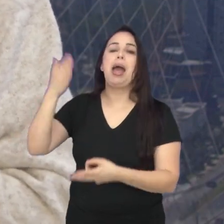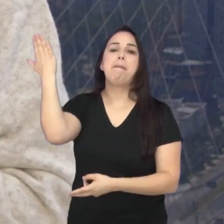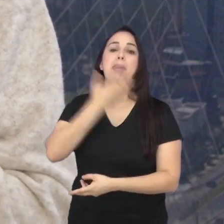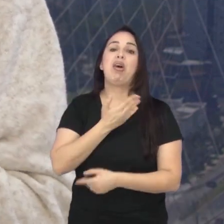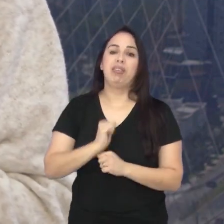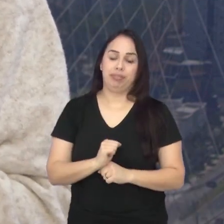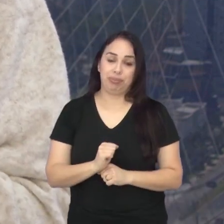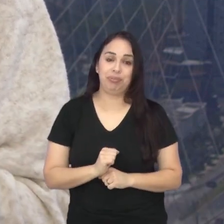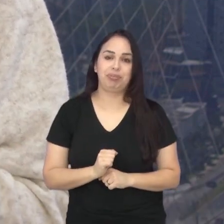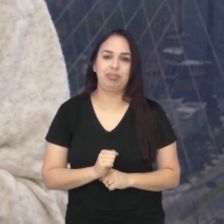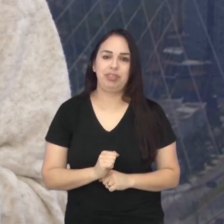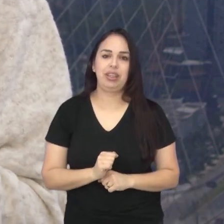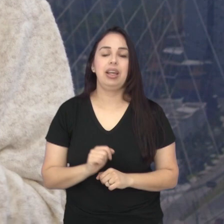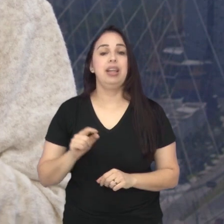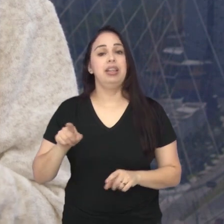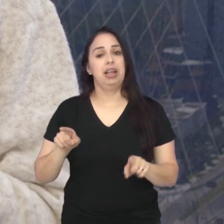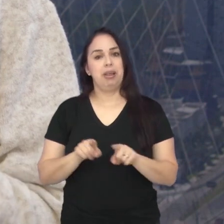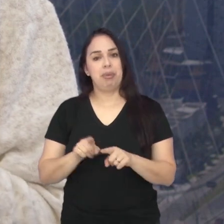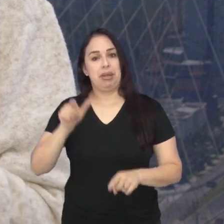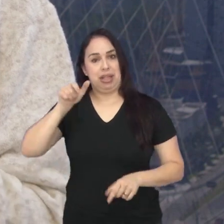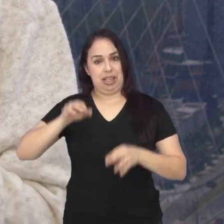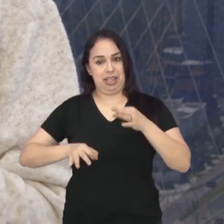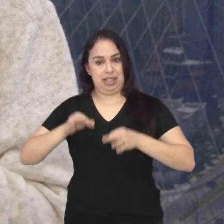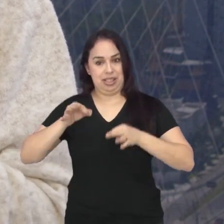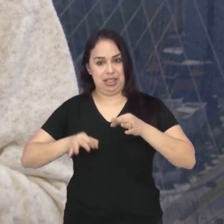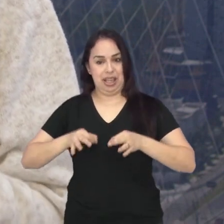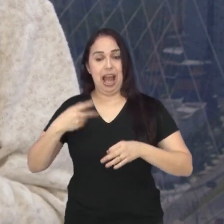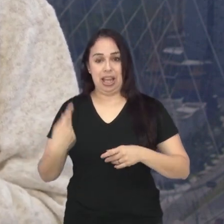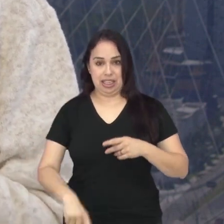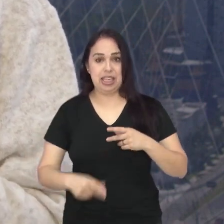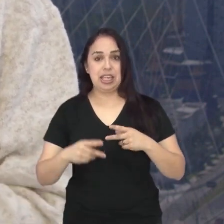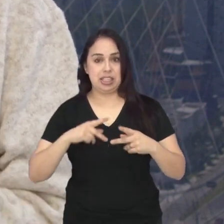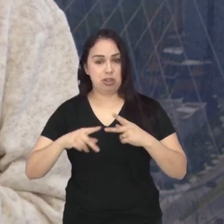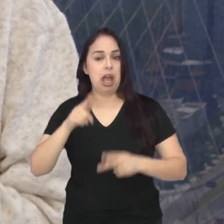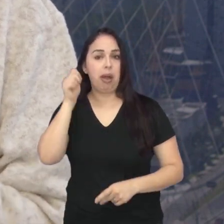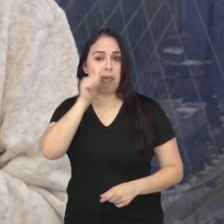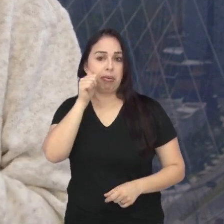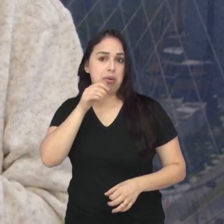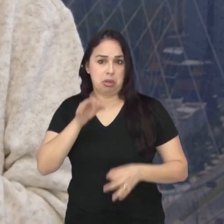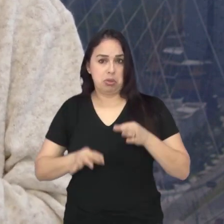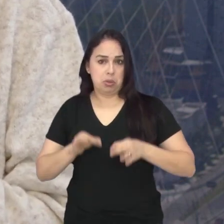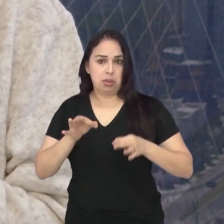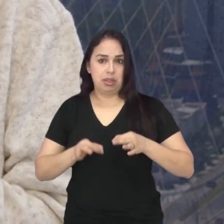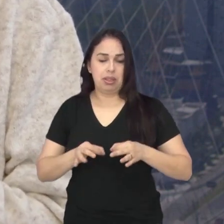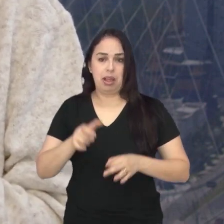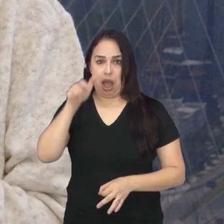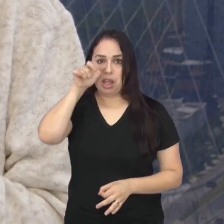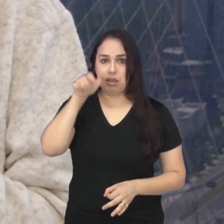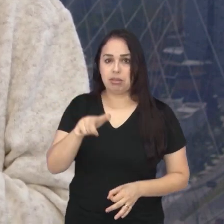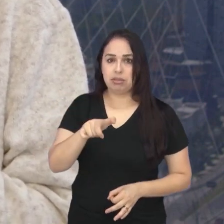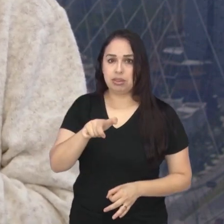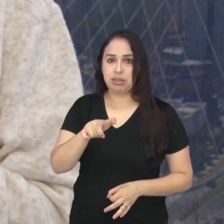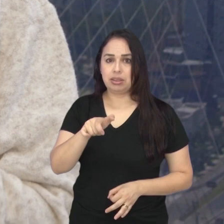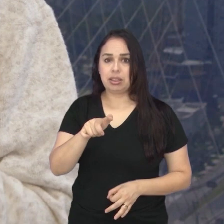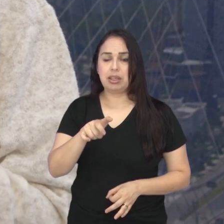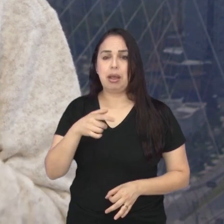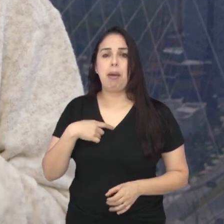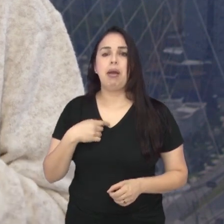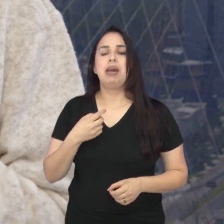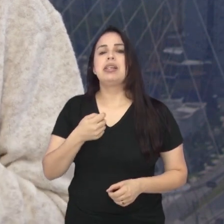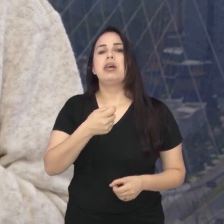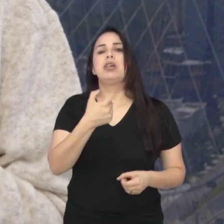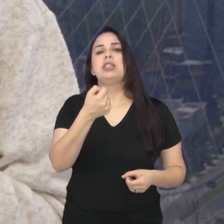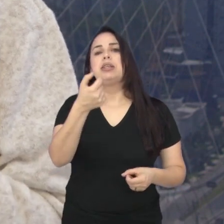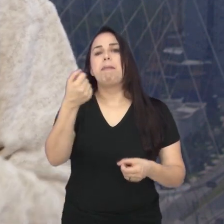serve. Além disso, a juíza, ela pode, no caso aqui em São José, uma juíza, né? E isso é interessante até a gente ressalvar, porque é uma das